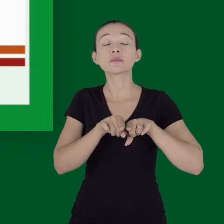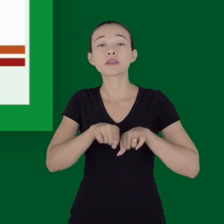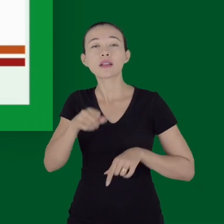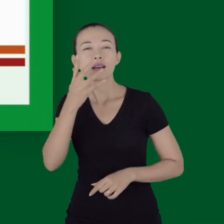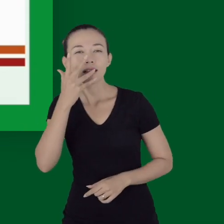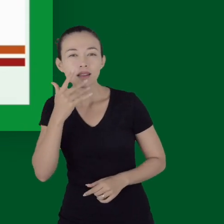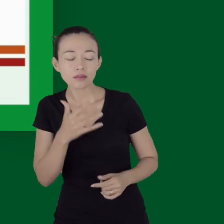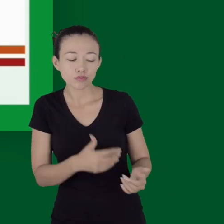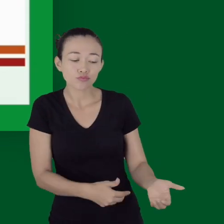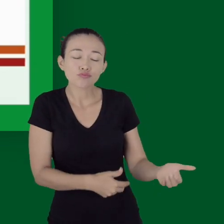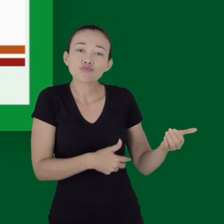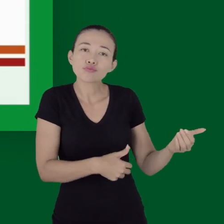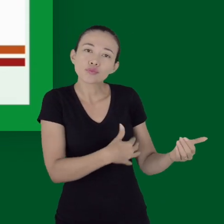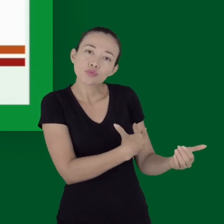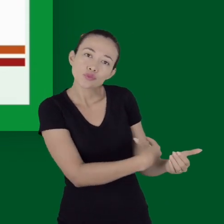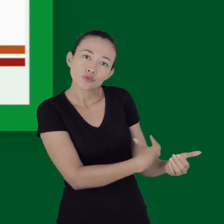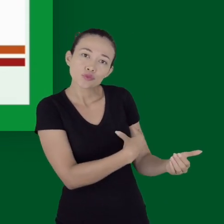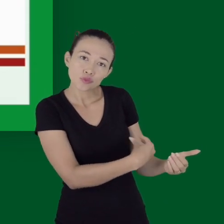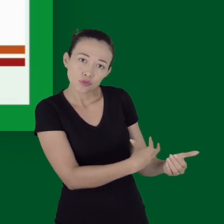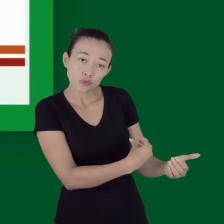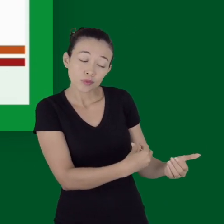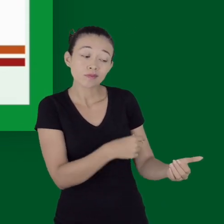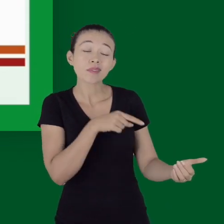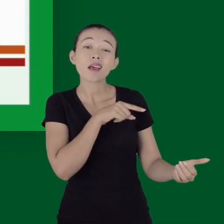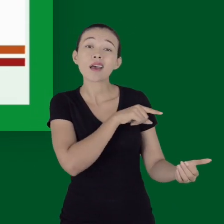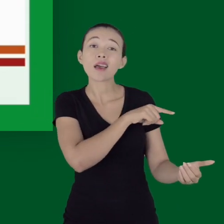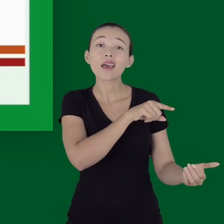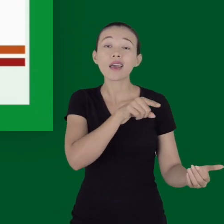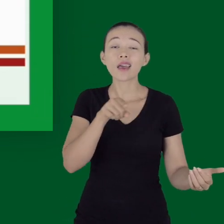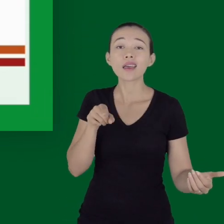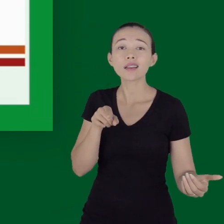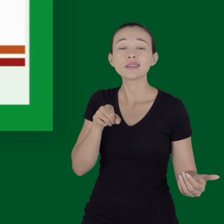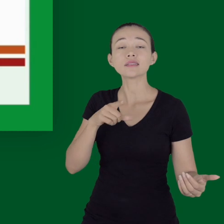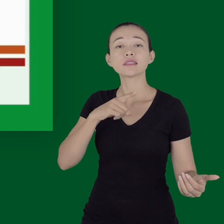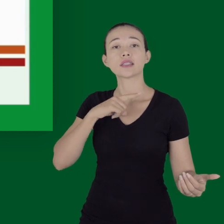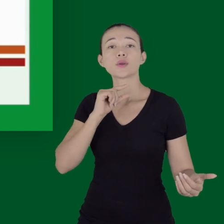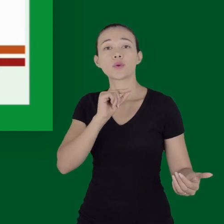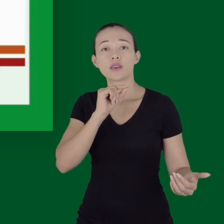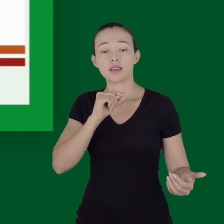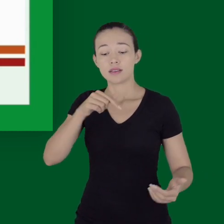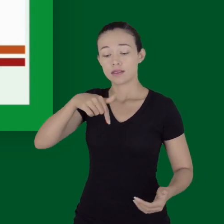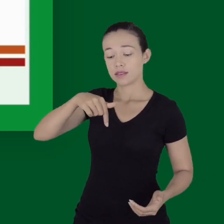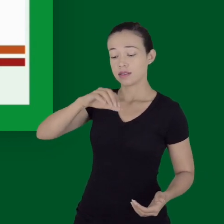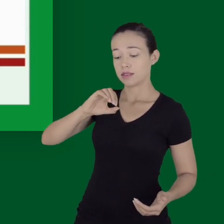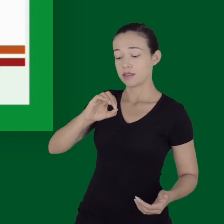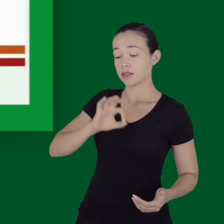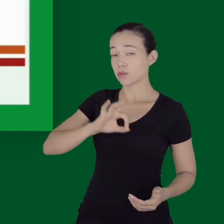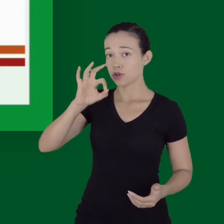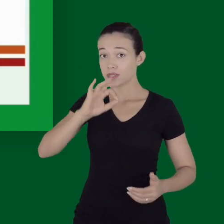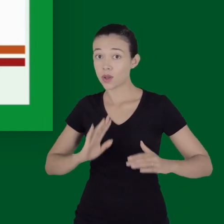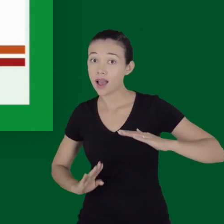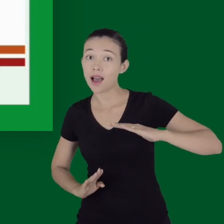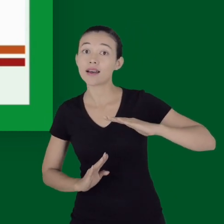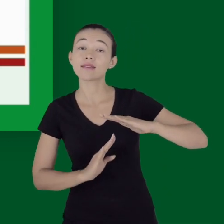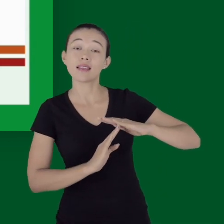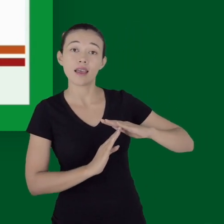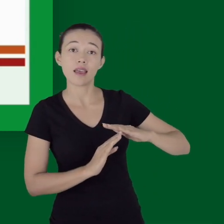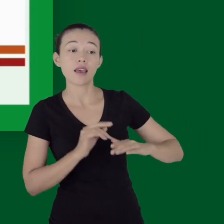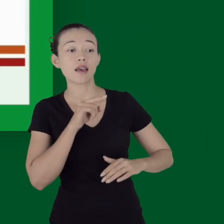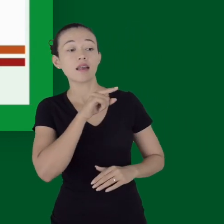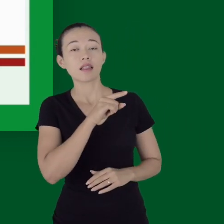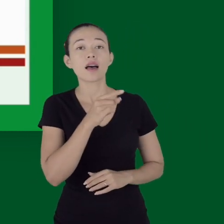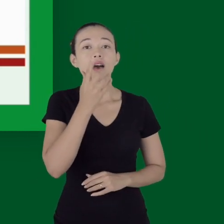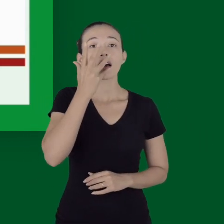em crianças em lactência, crianças menores, alguns estudos mostram que até 60% desses pacientes tinham outras